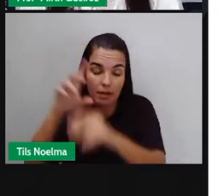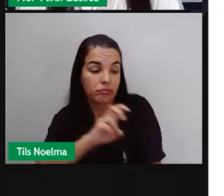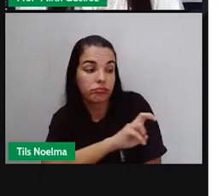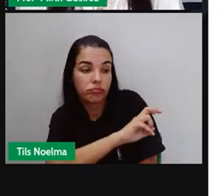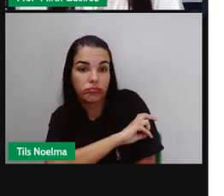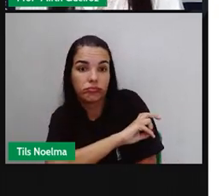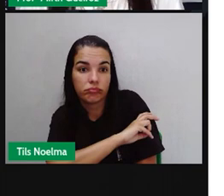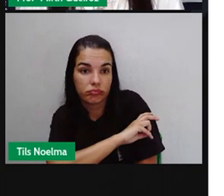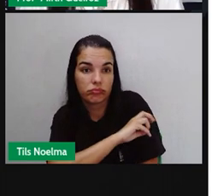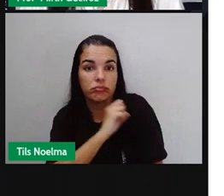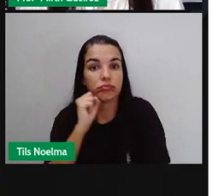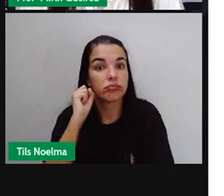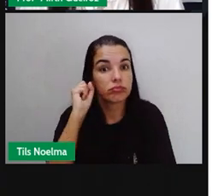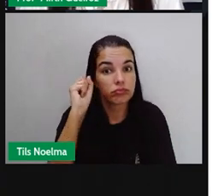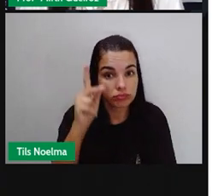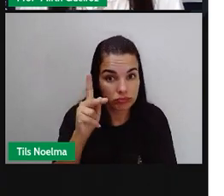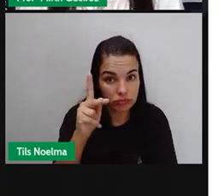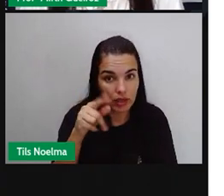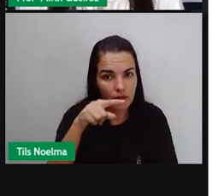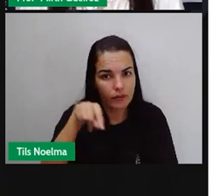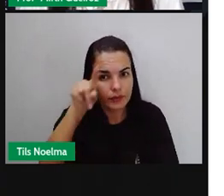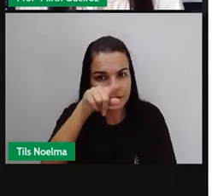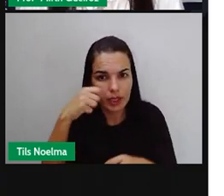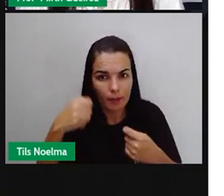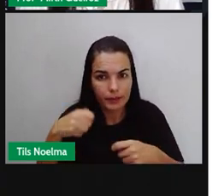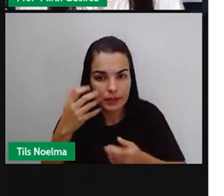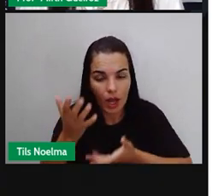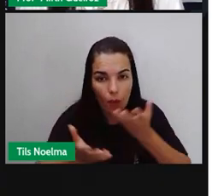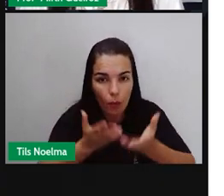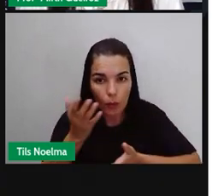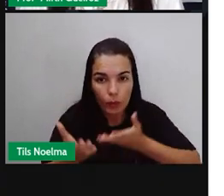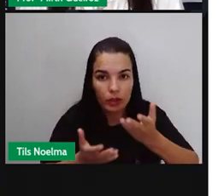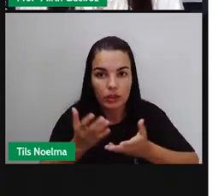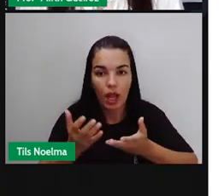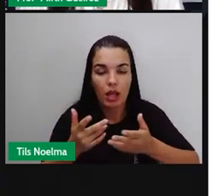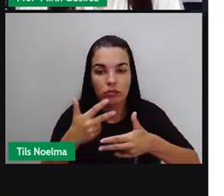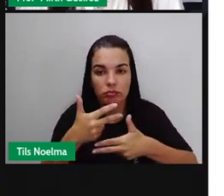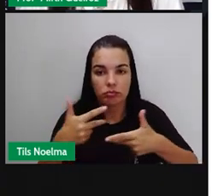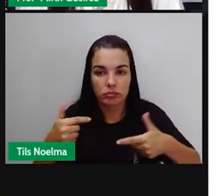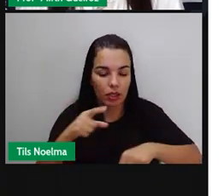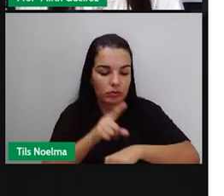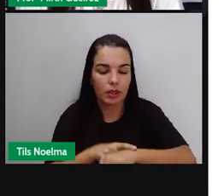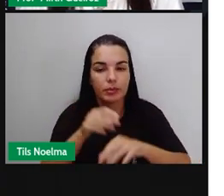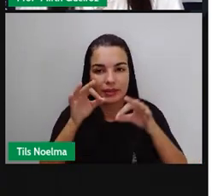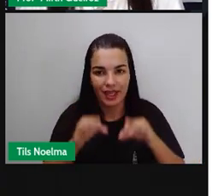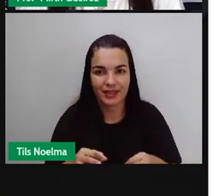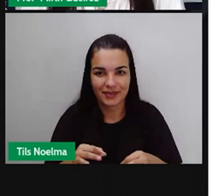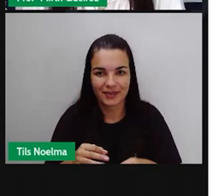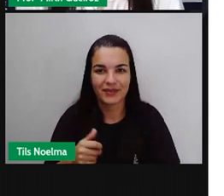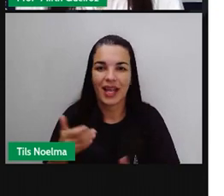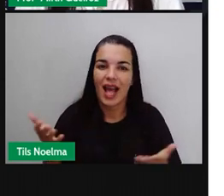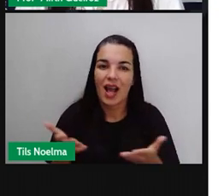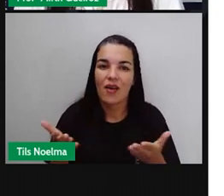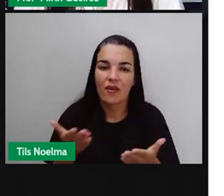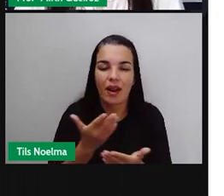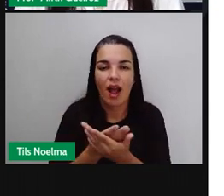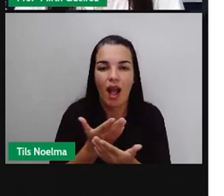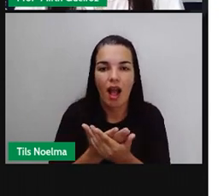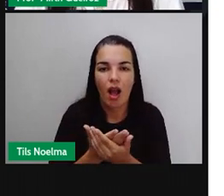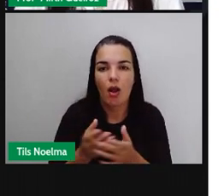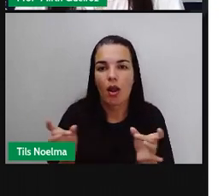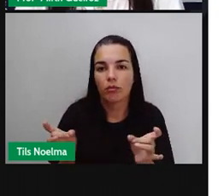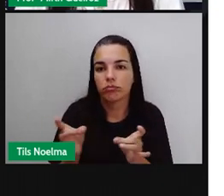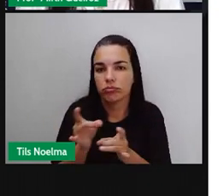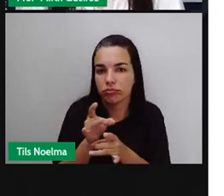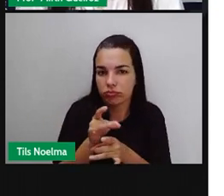avaliação. Então, cuidem aí desse material e entreguem ele no tempo correto, certo? Nossa aula, ela